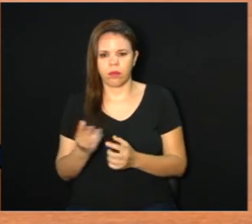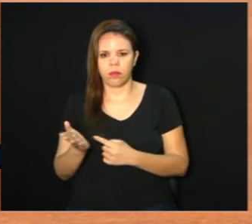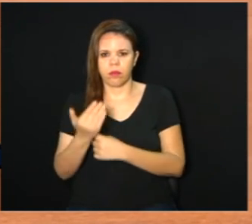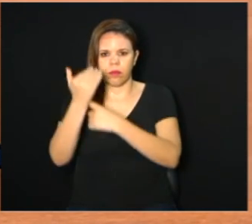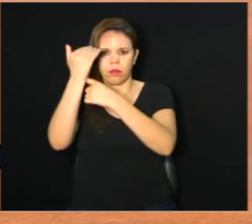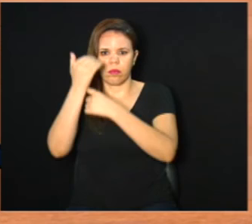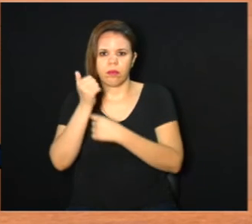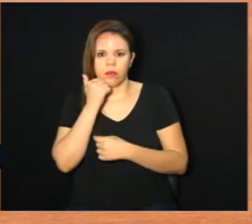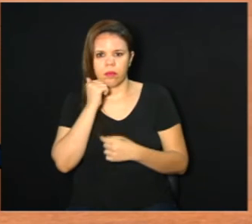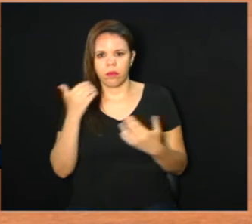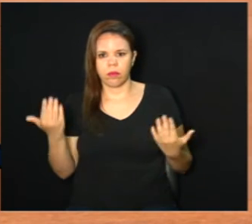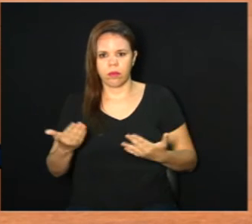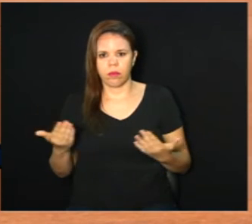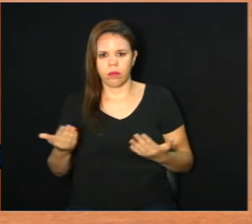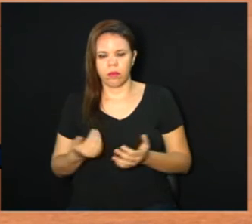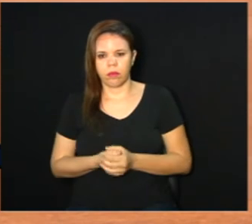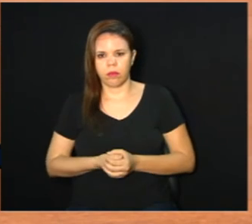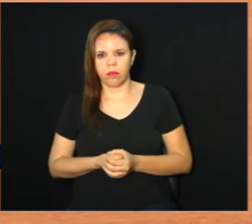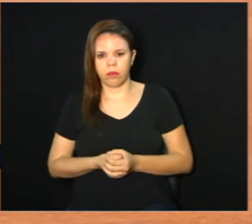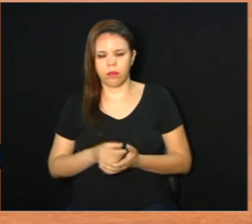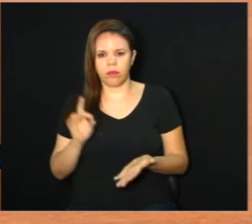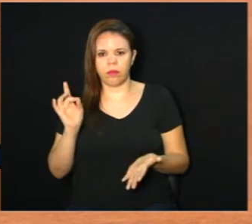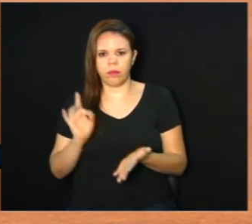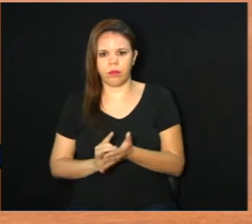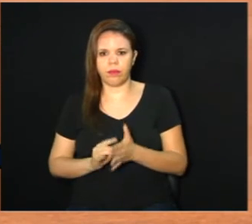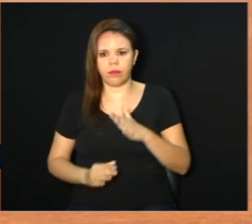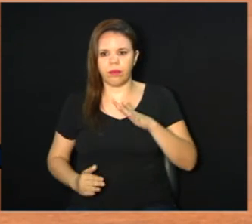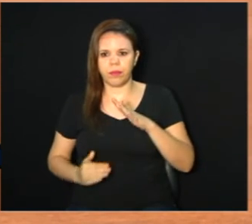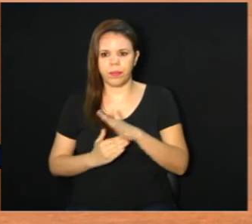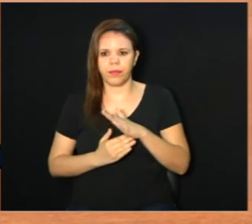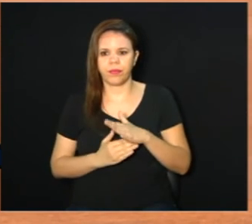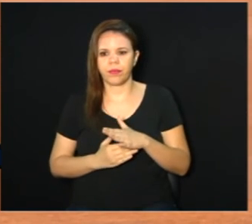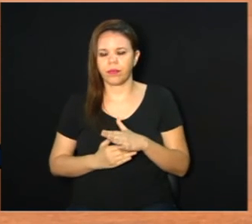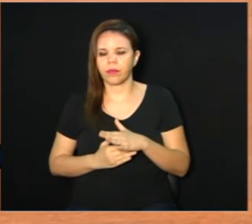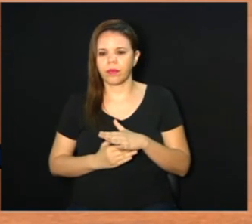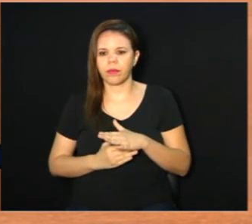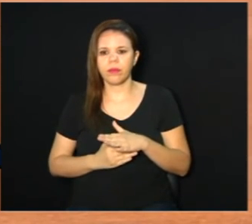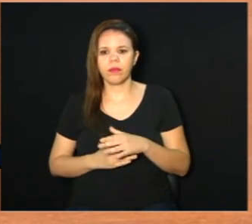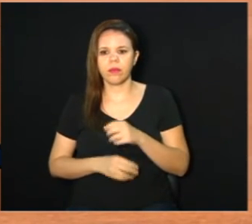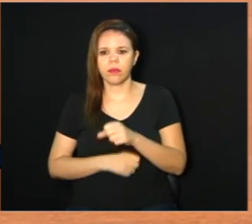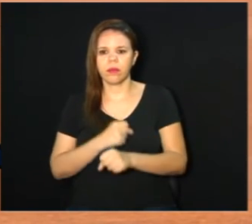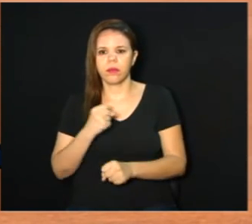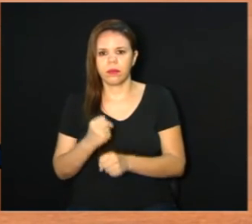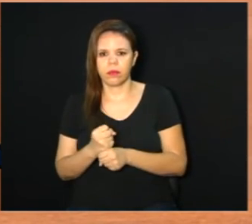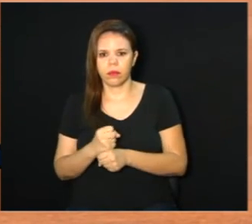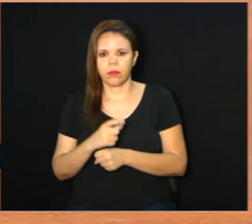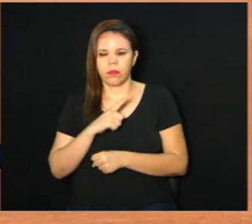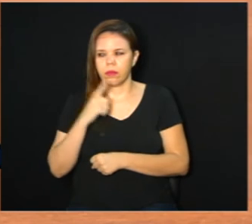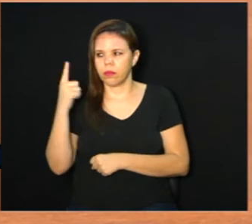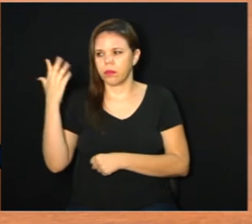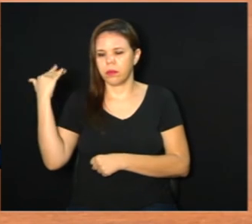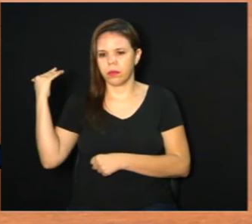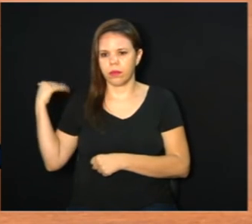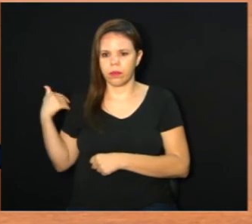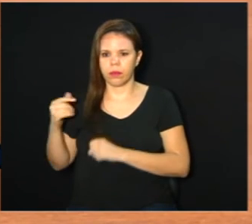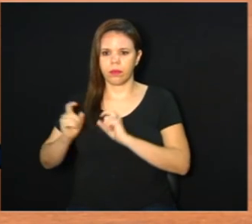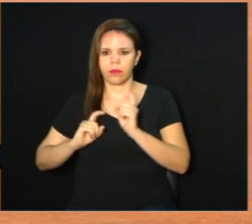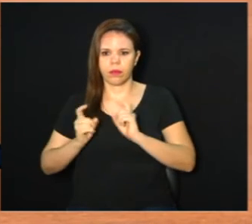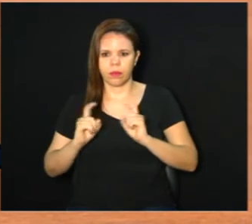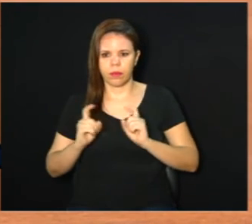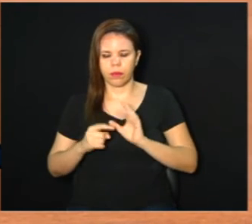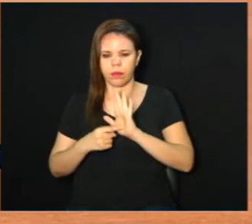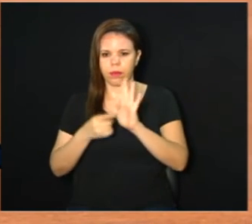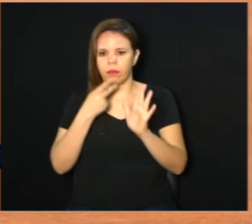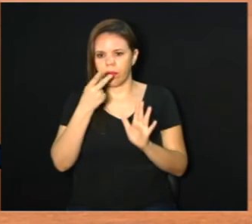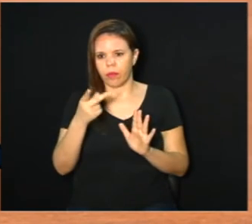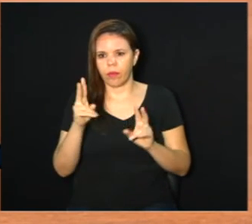Tecnologia. Hoje nós estamos realizando a última do ano. Nós tivemos outras reuniões, quero aqui citar,